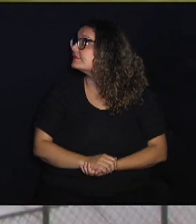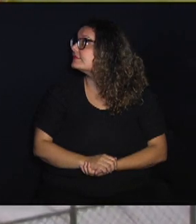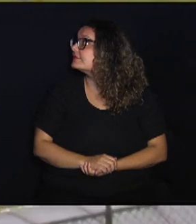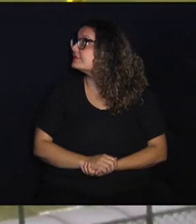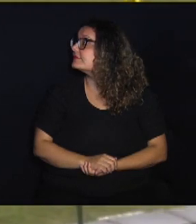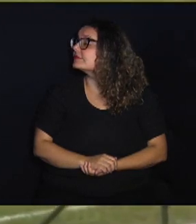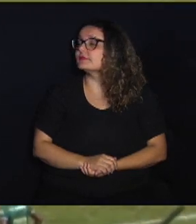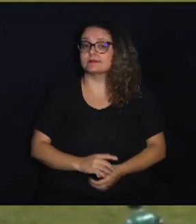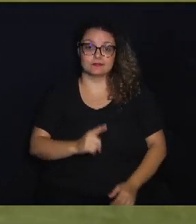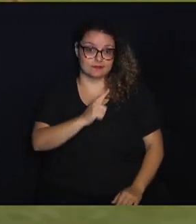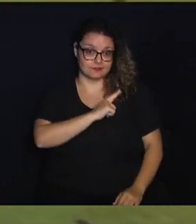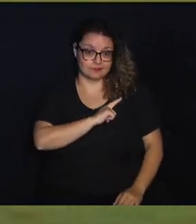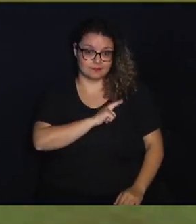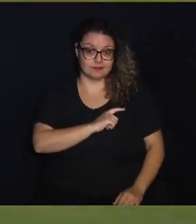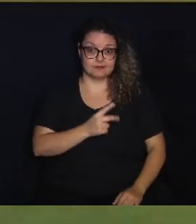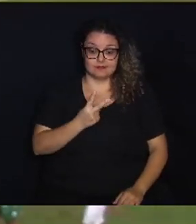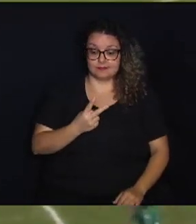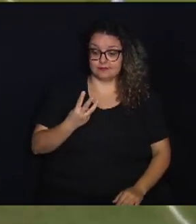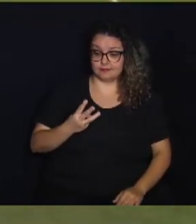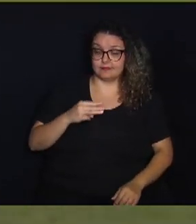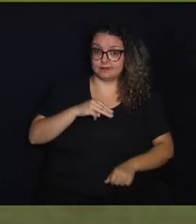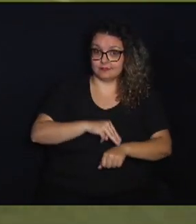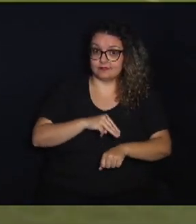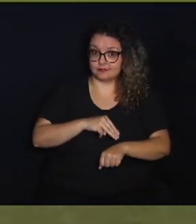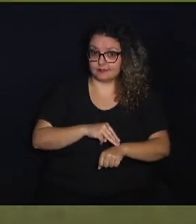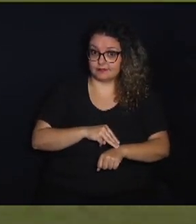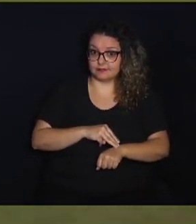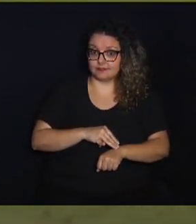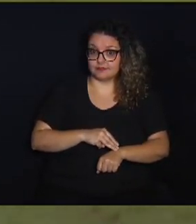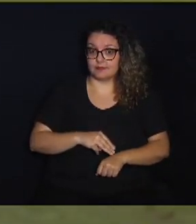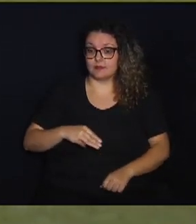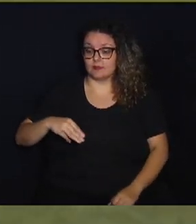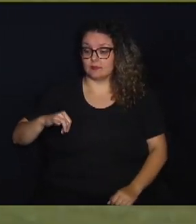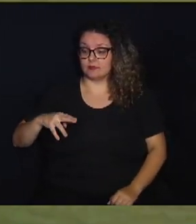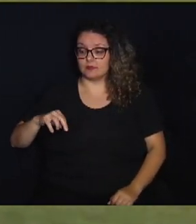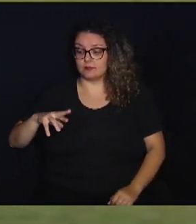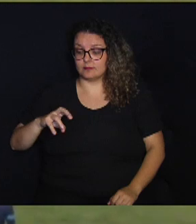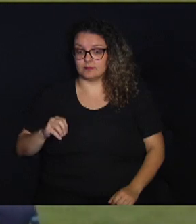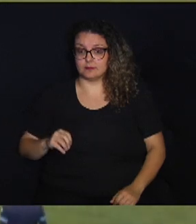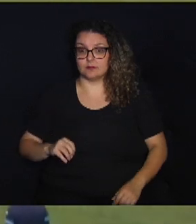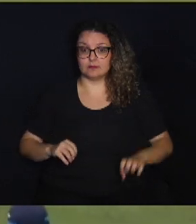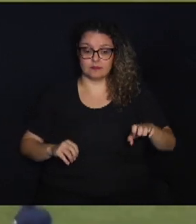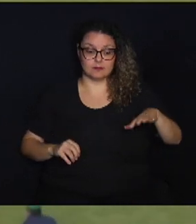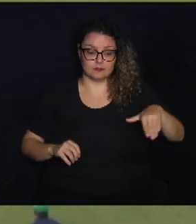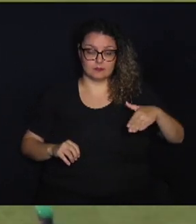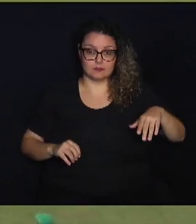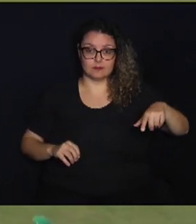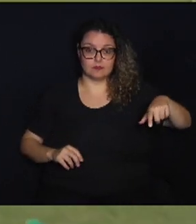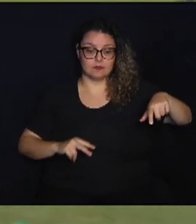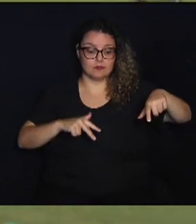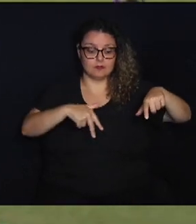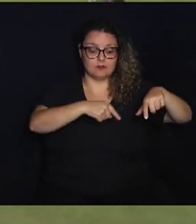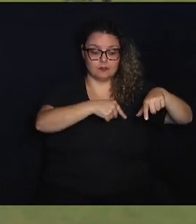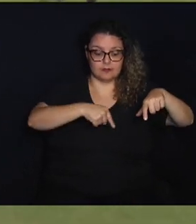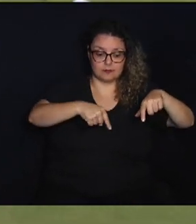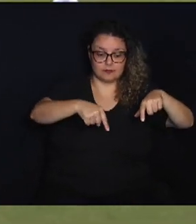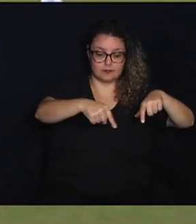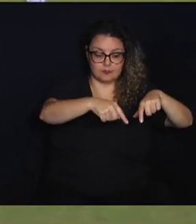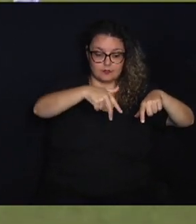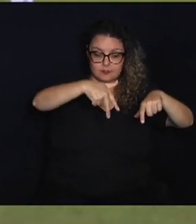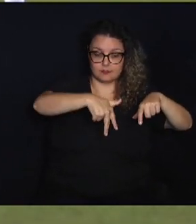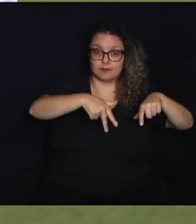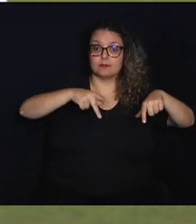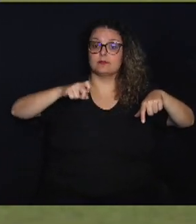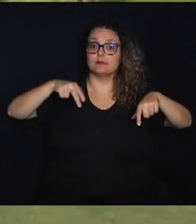O Guarani, aos 23 minutos, atacou com o Mineiro pela esquerda, que foi calçado dentro da área. Pênalti